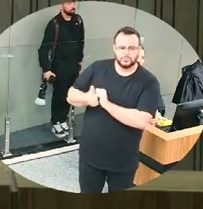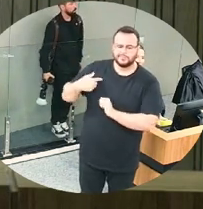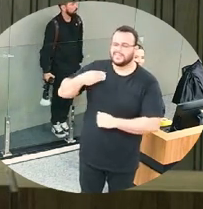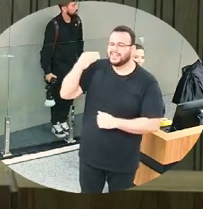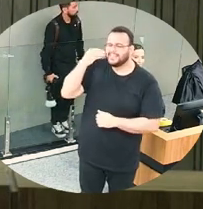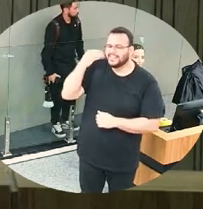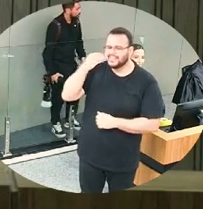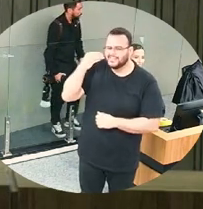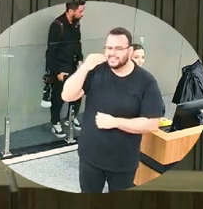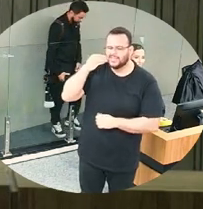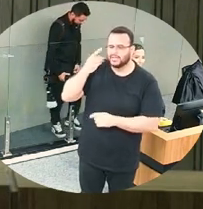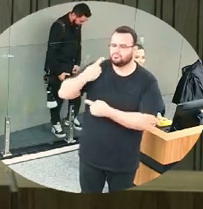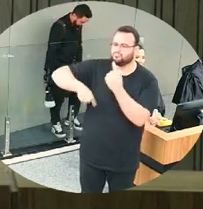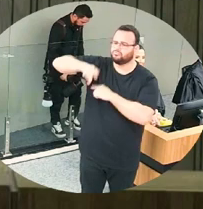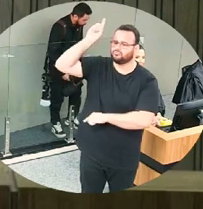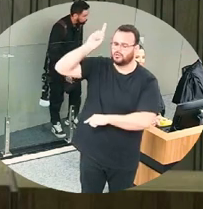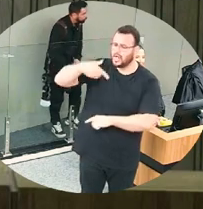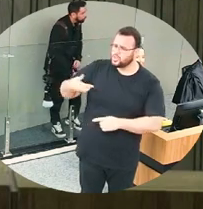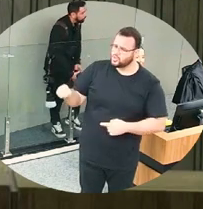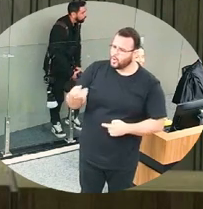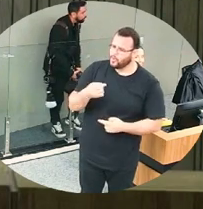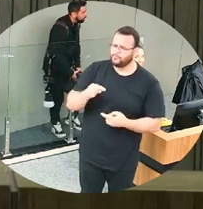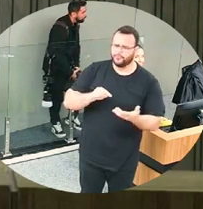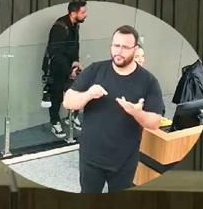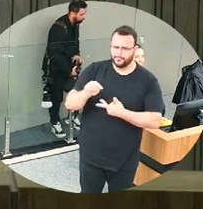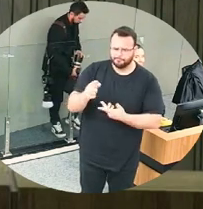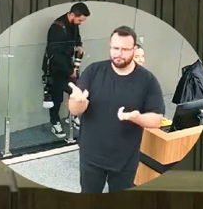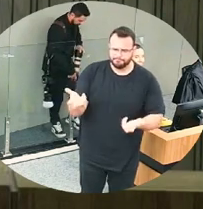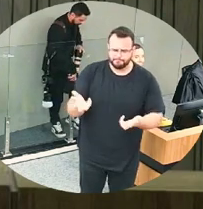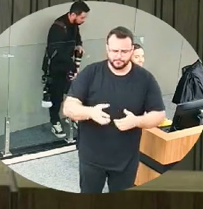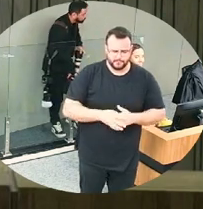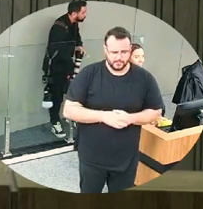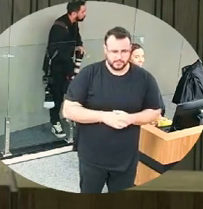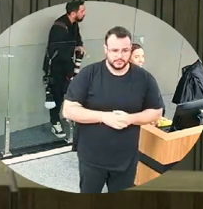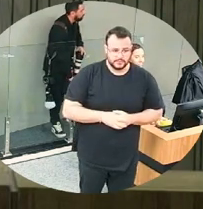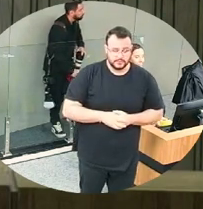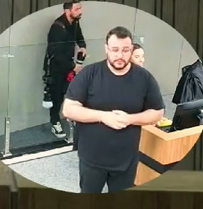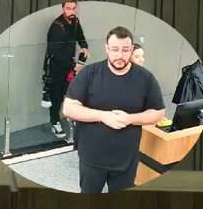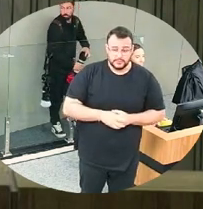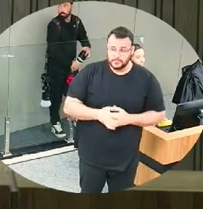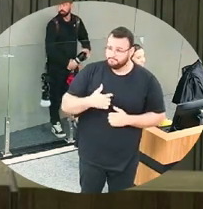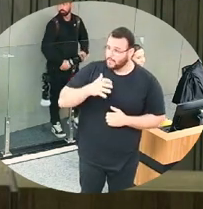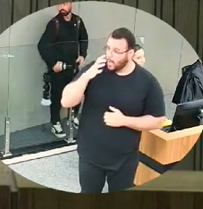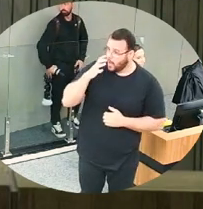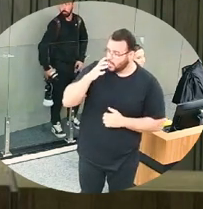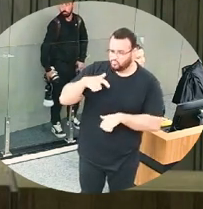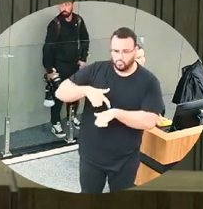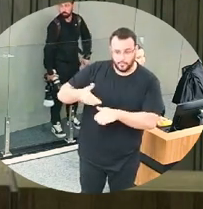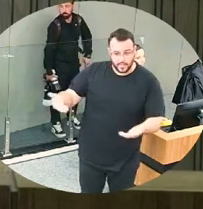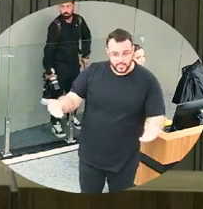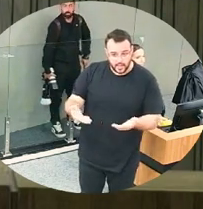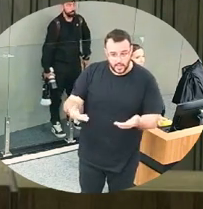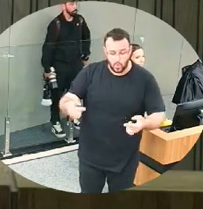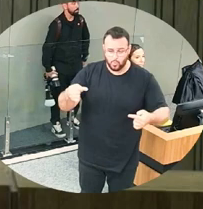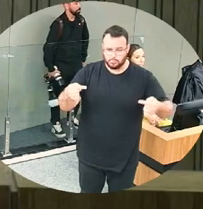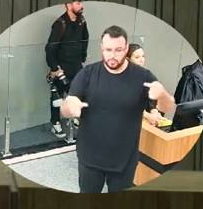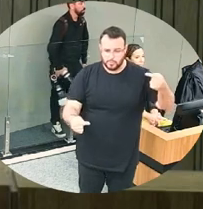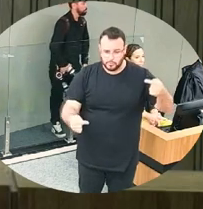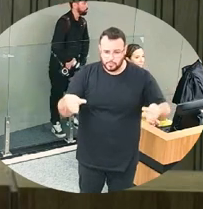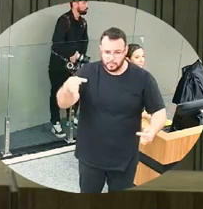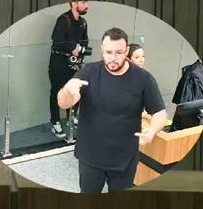tentar fazer a diferença fazer algo novo o meu temor nesse momento em que desfrutamos das